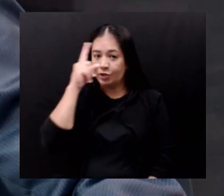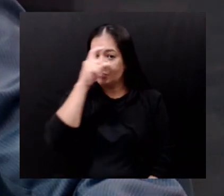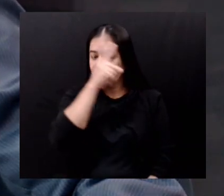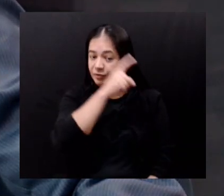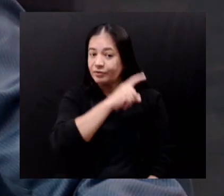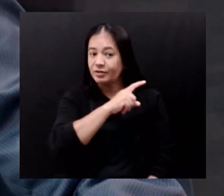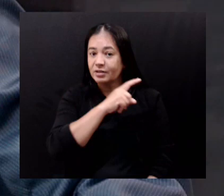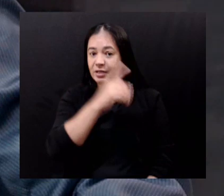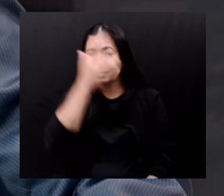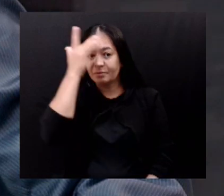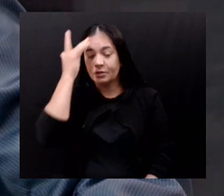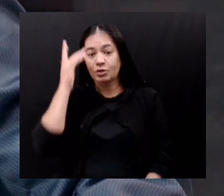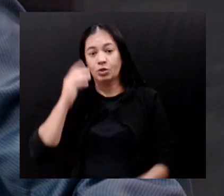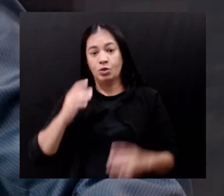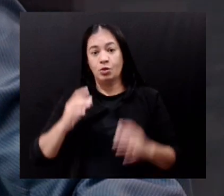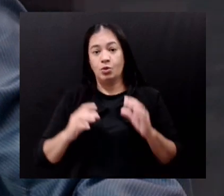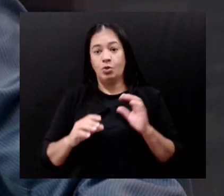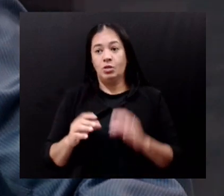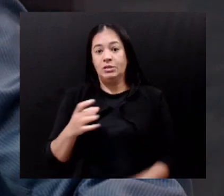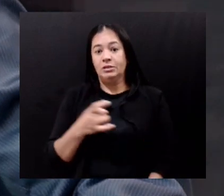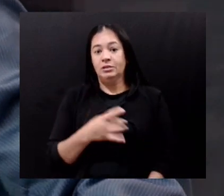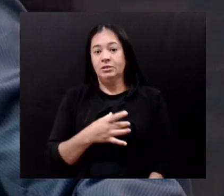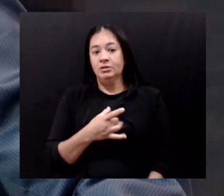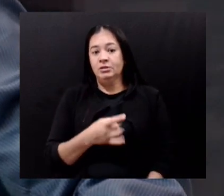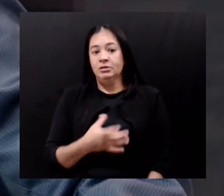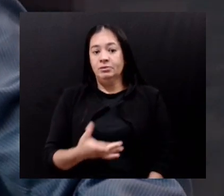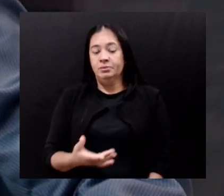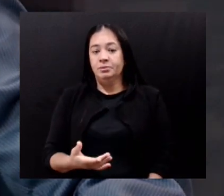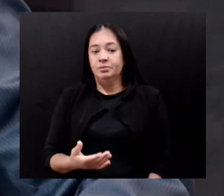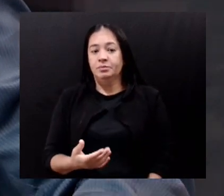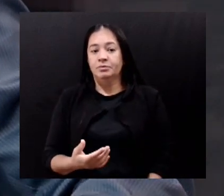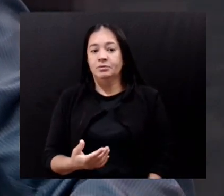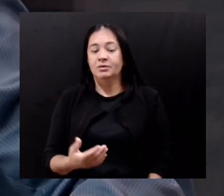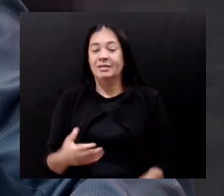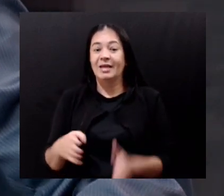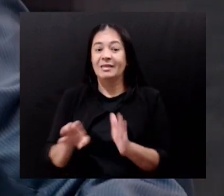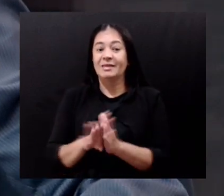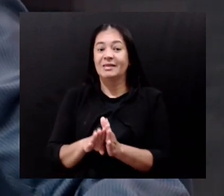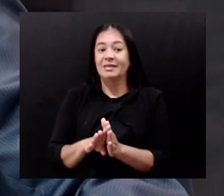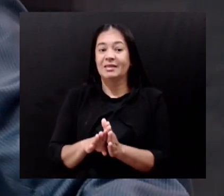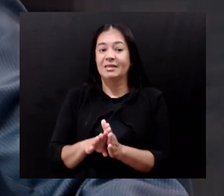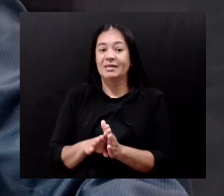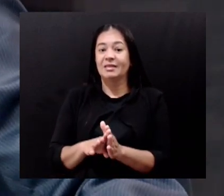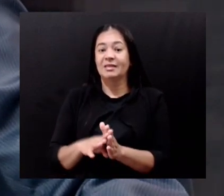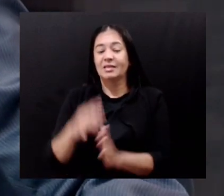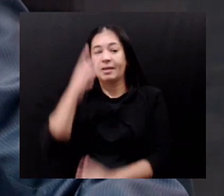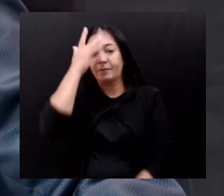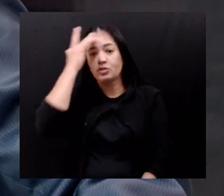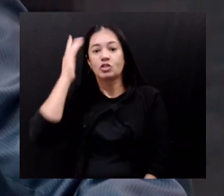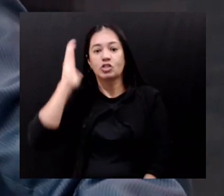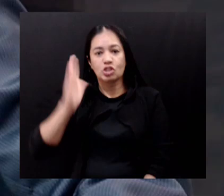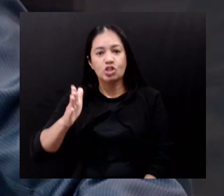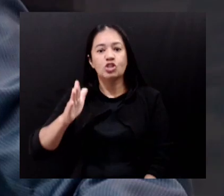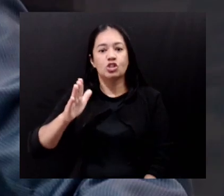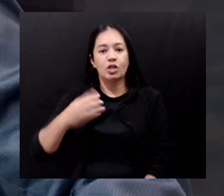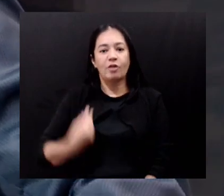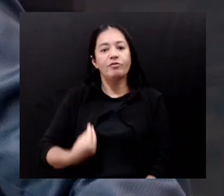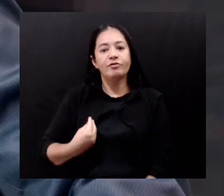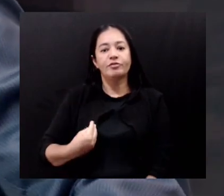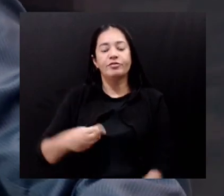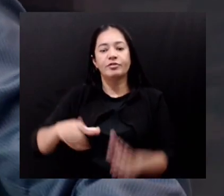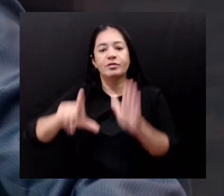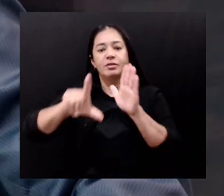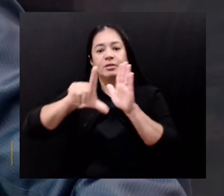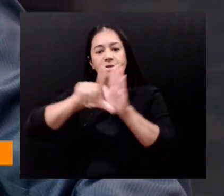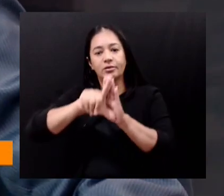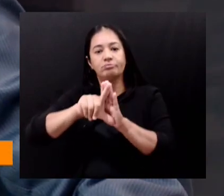um certo receio, até de tentar legalmente ir aos Estados Unidos. Nós temos notícias, né,